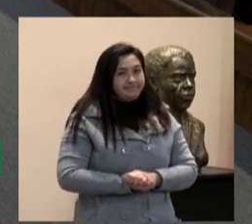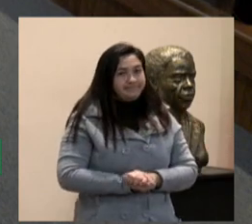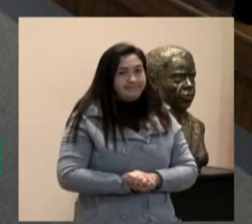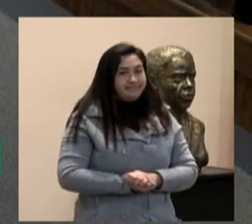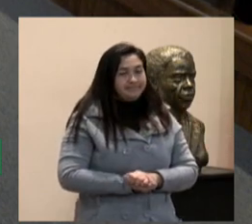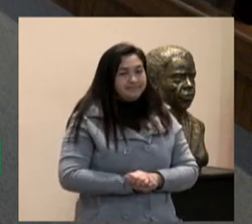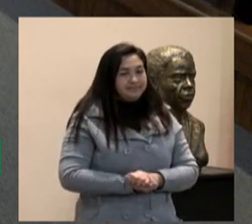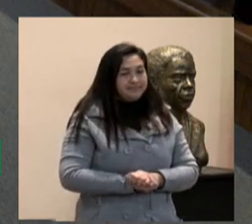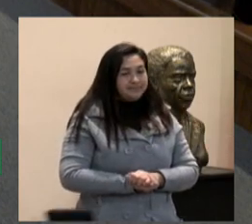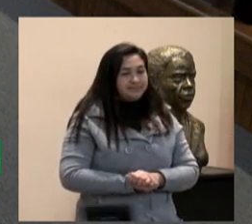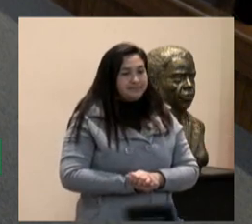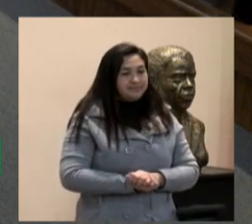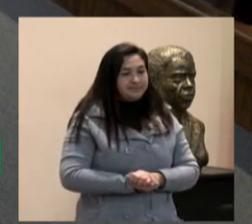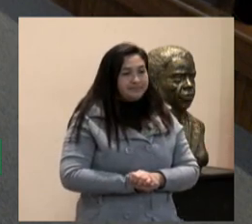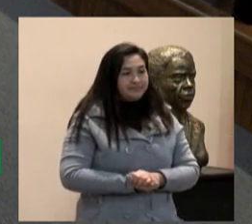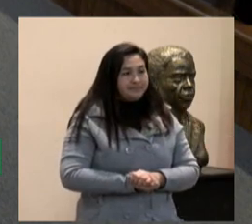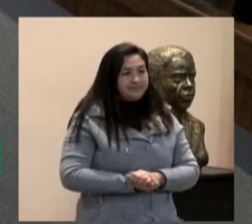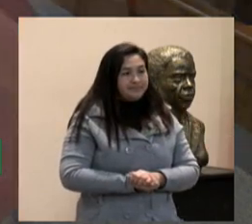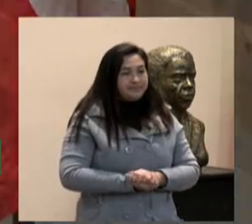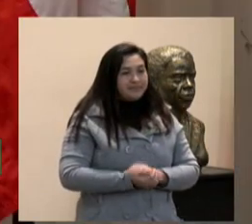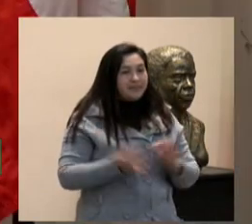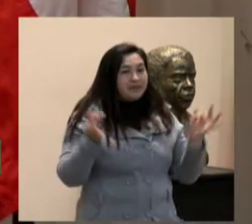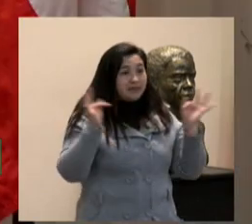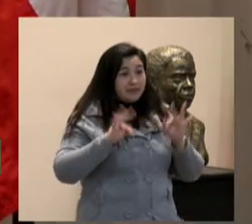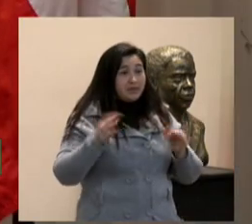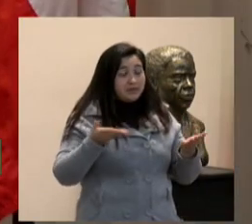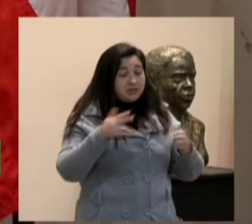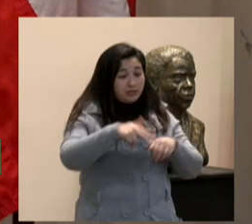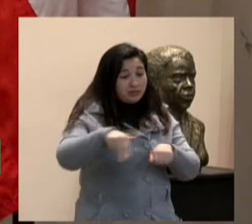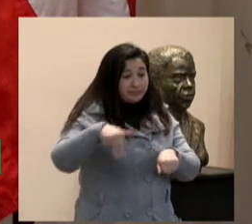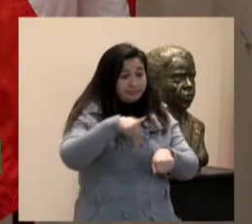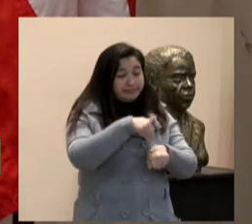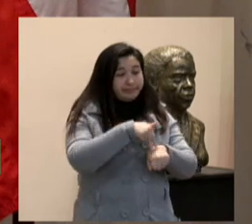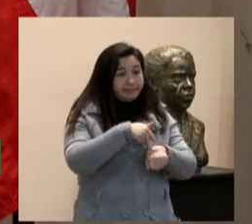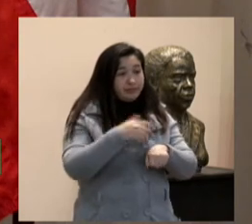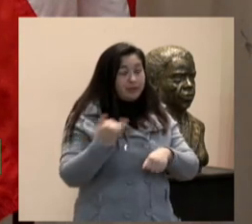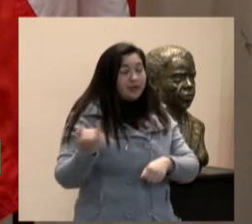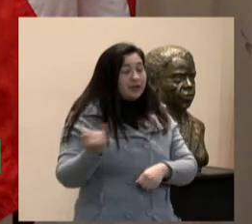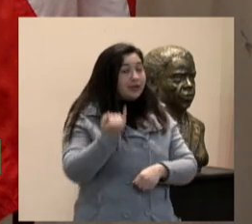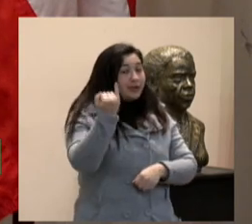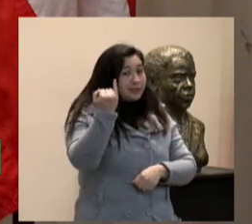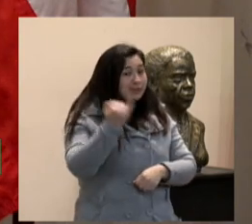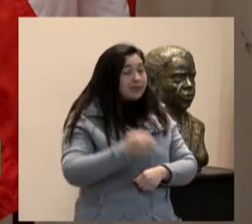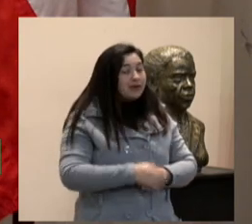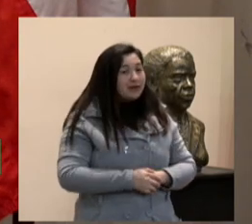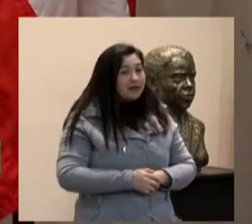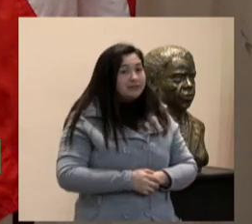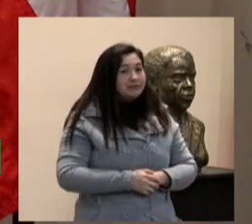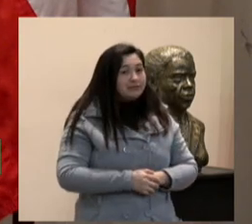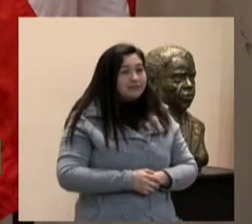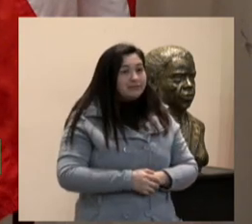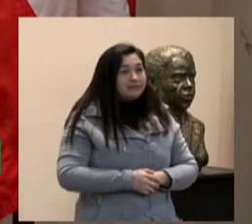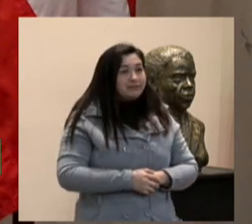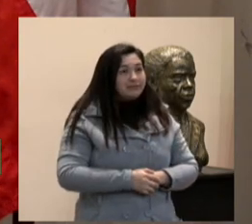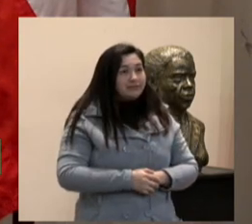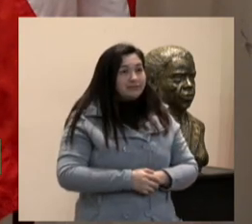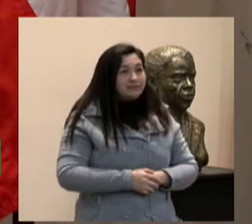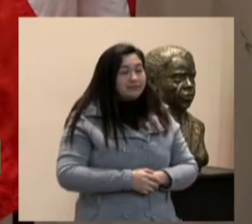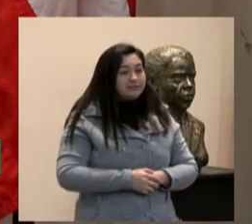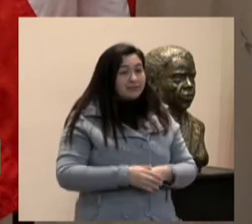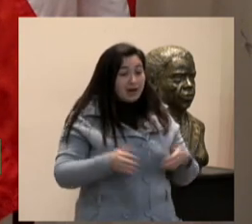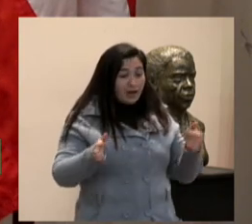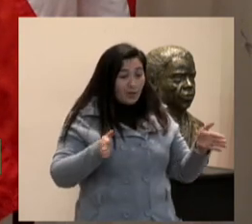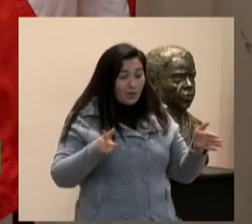É um prazer enorme estar aqui nesse momento tão importante, né? Um momento